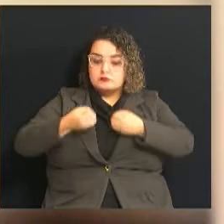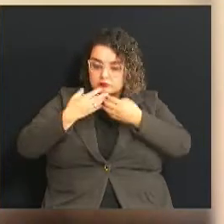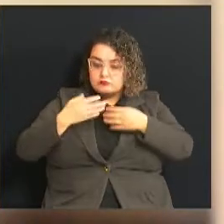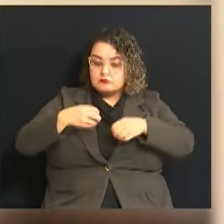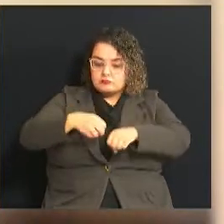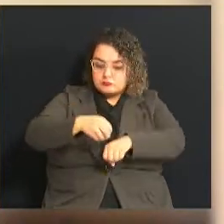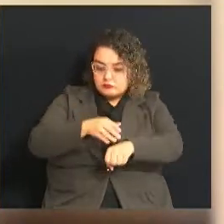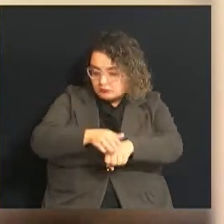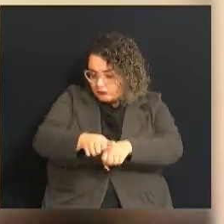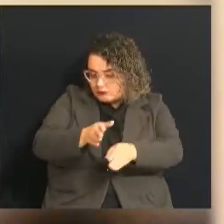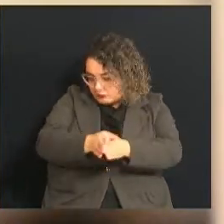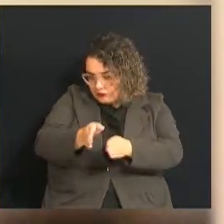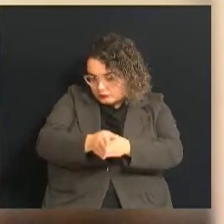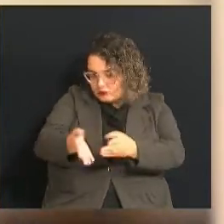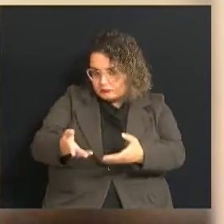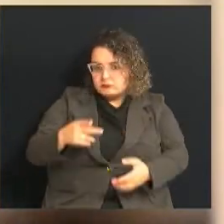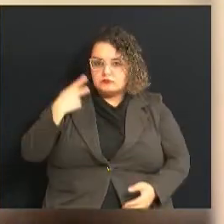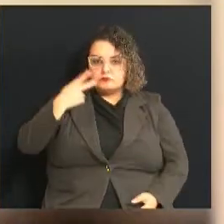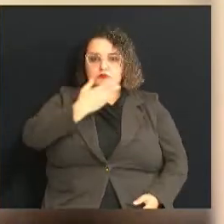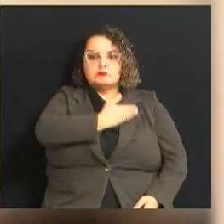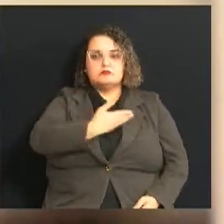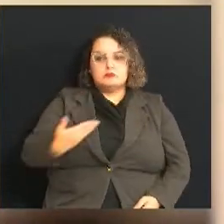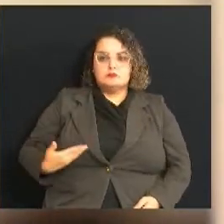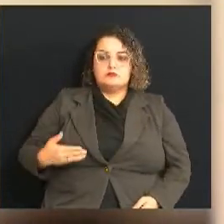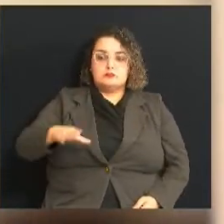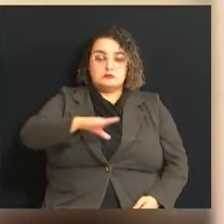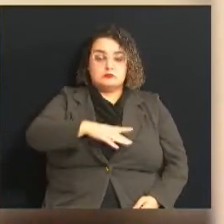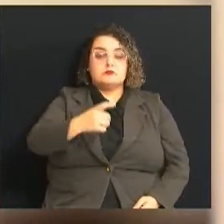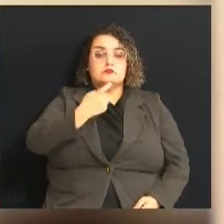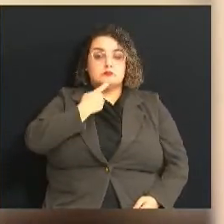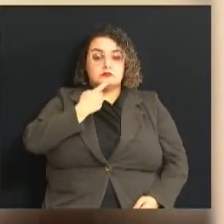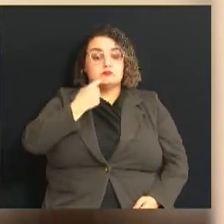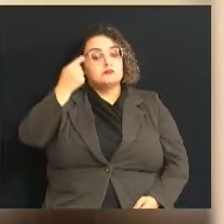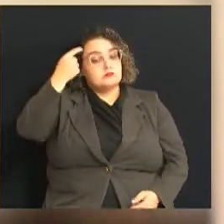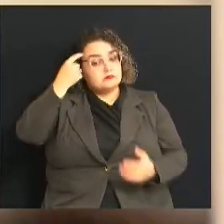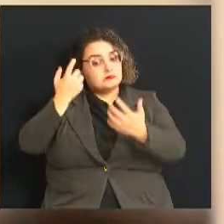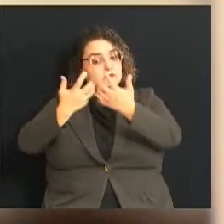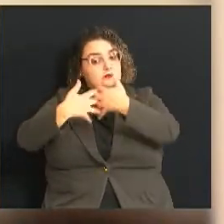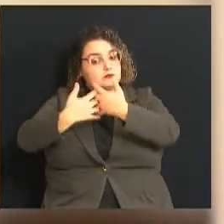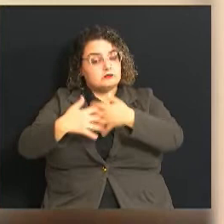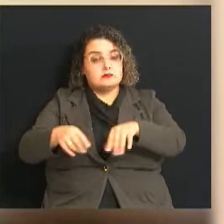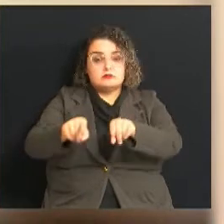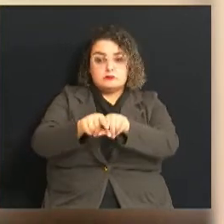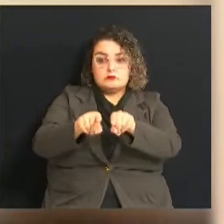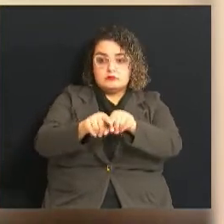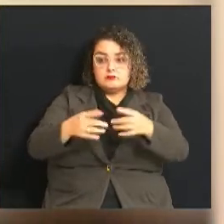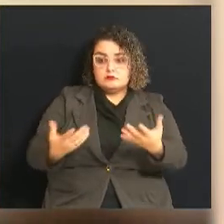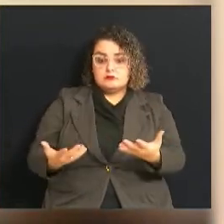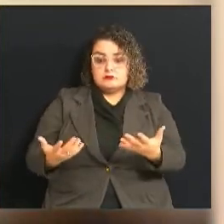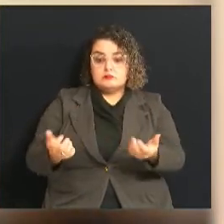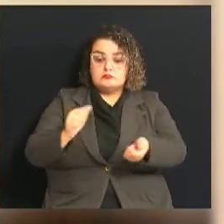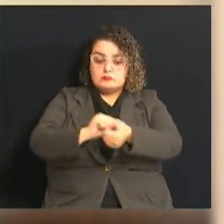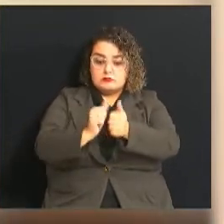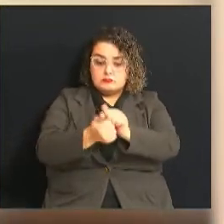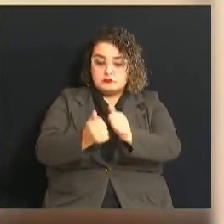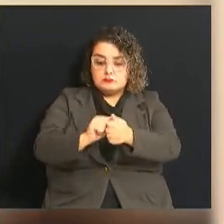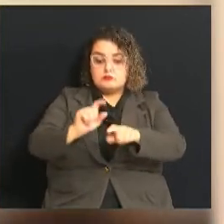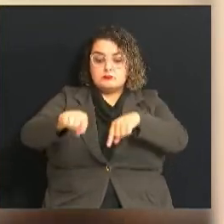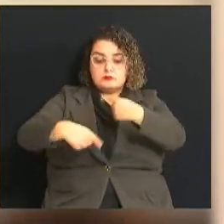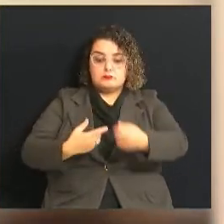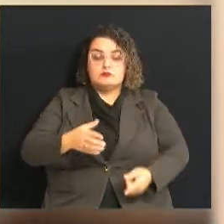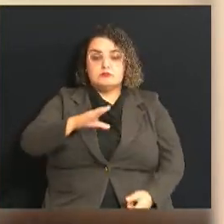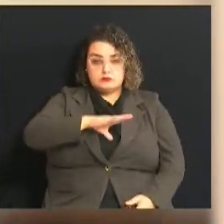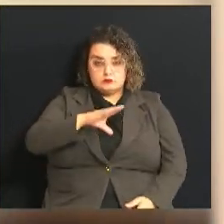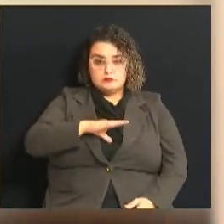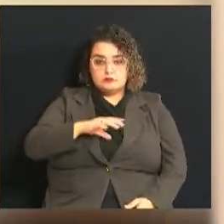de políticas públicas para o município, além de pensar um pouco a integração, né, do município com outras cidades aqui da nossa